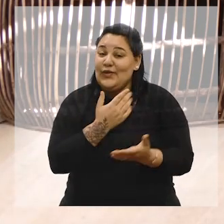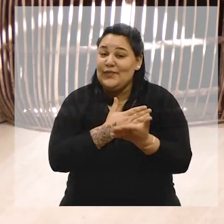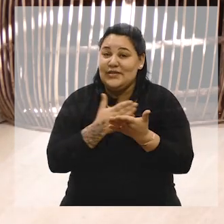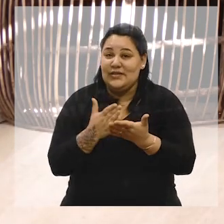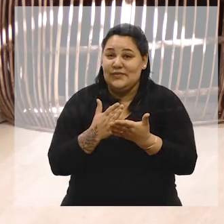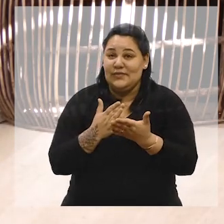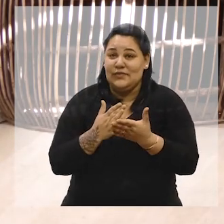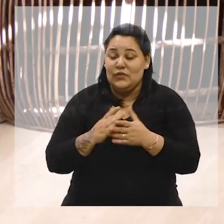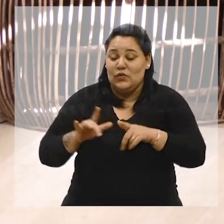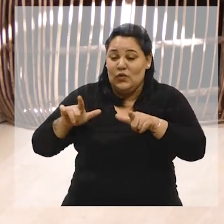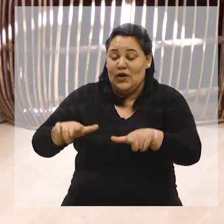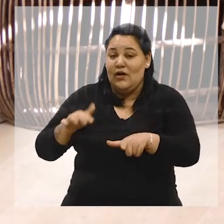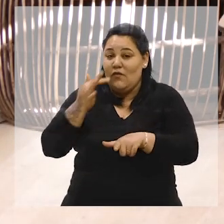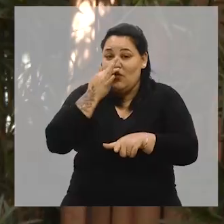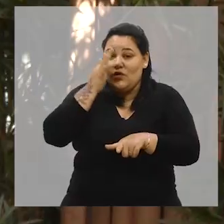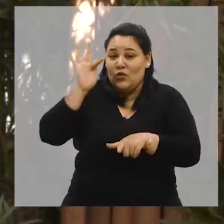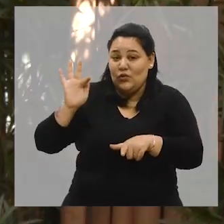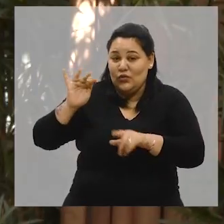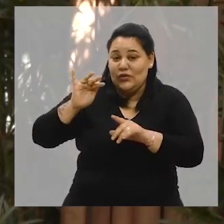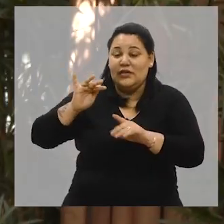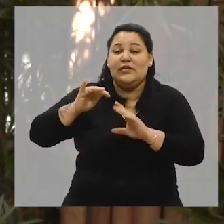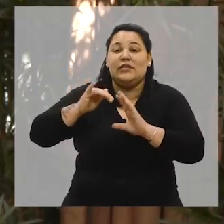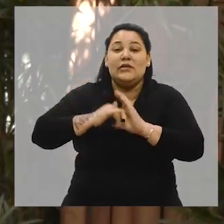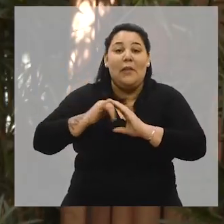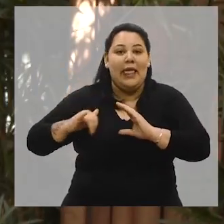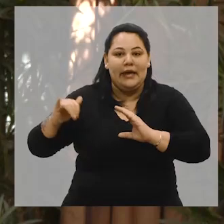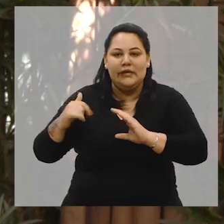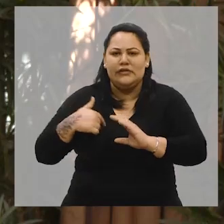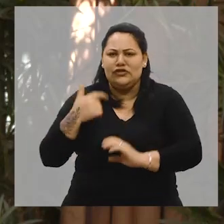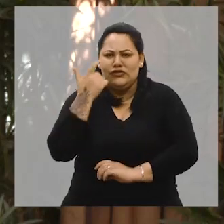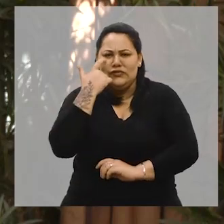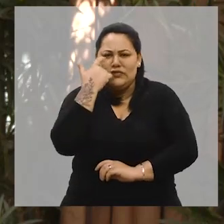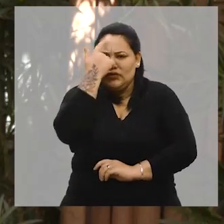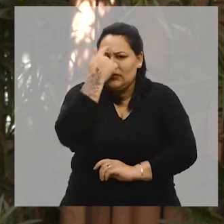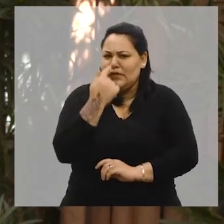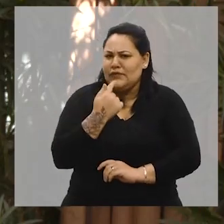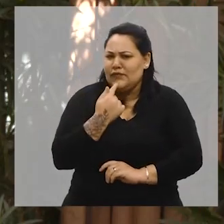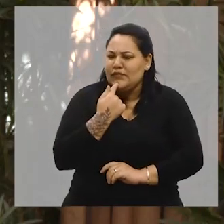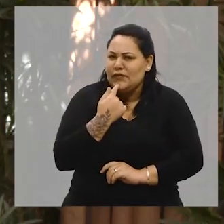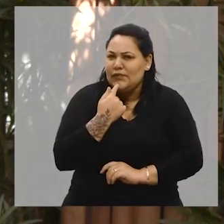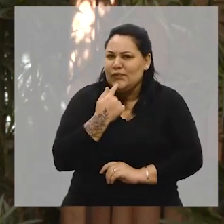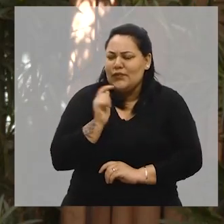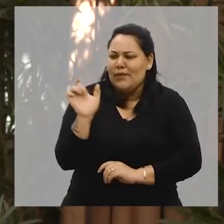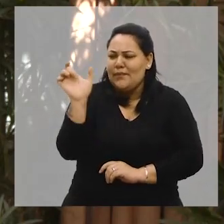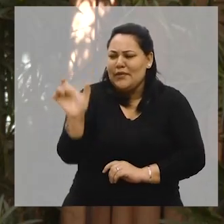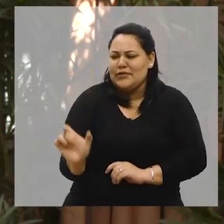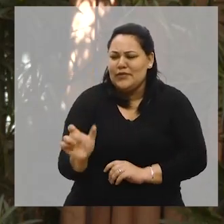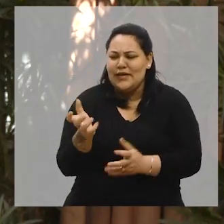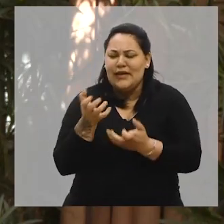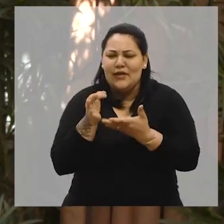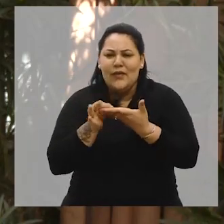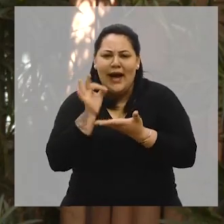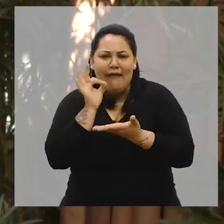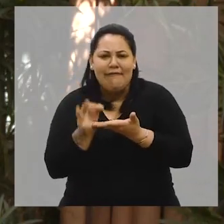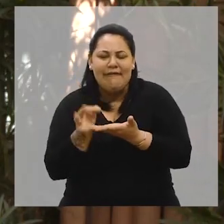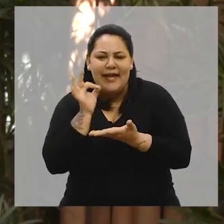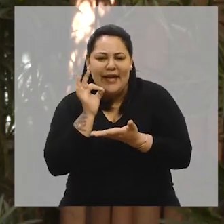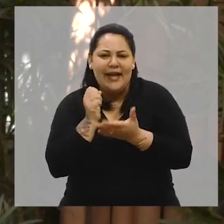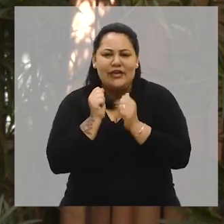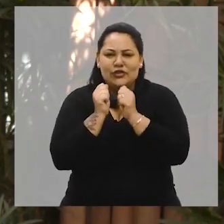uma floricultura ali em São Pelegrino. E aí a gente viu que no perfil dos nossos clientes gostariam de um café,